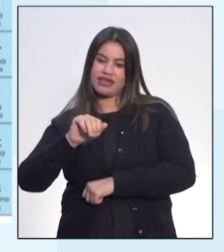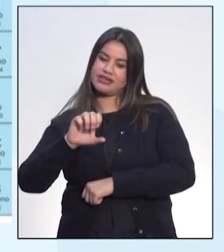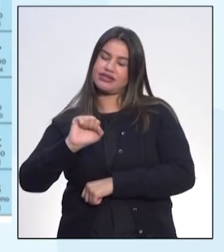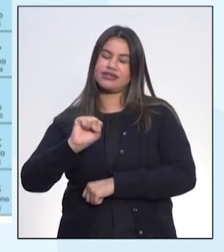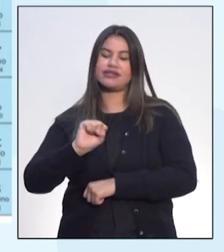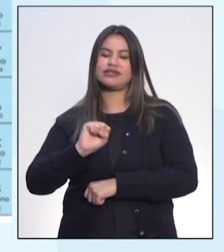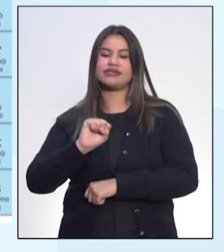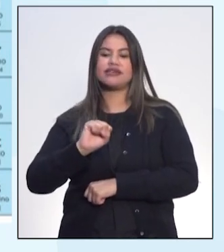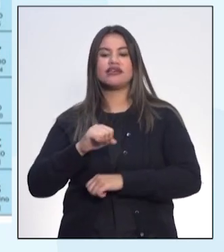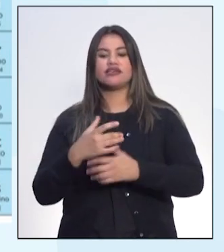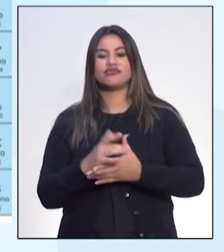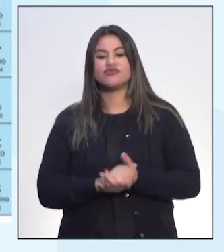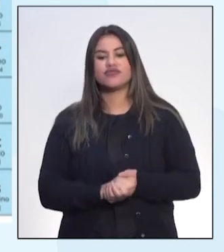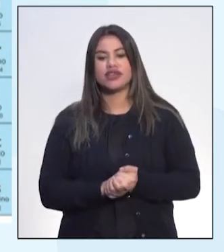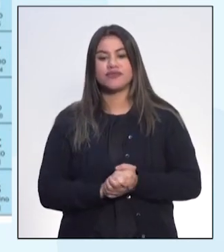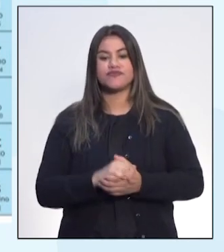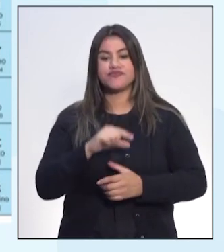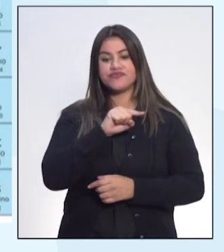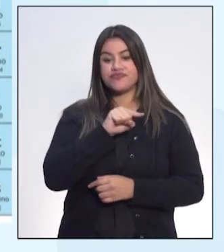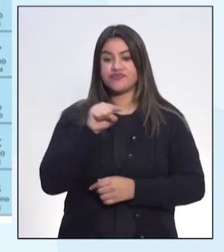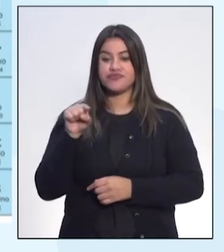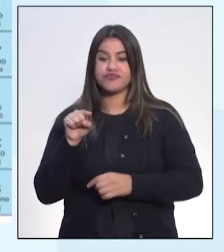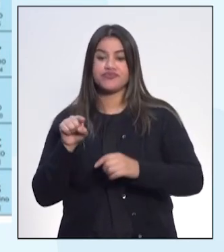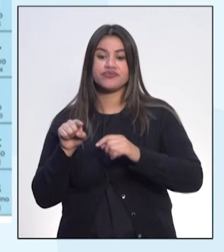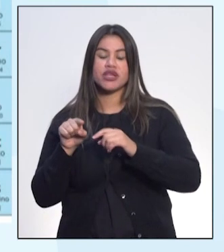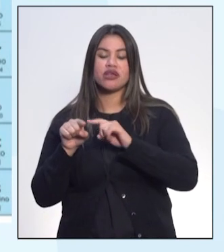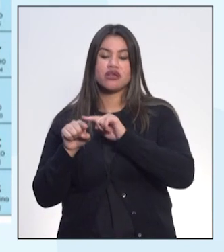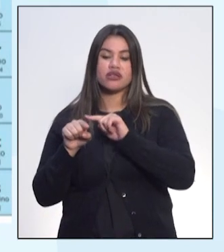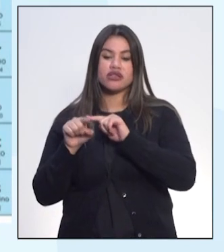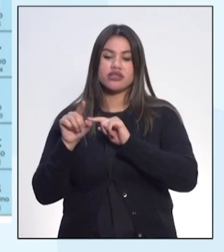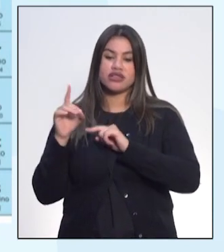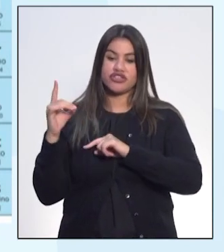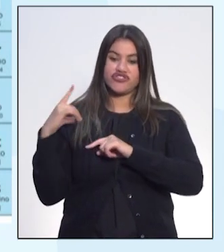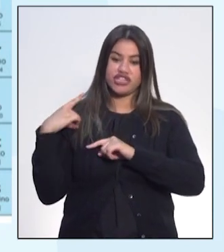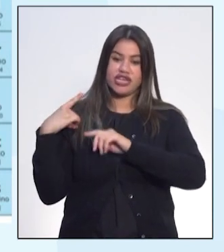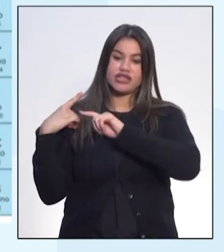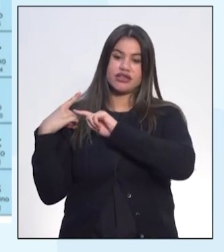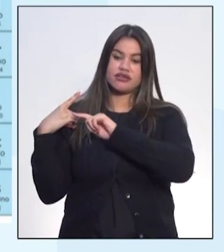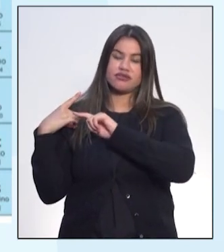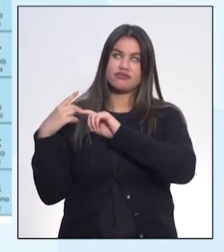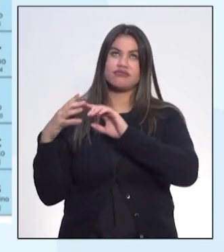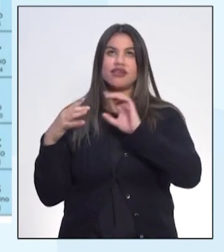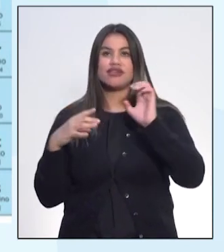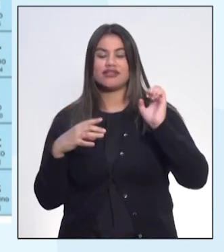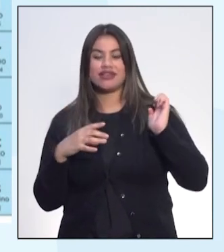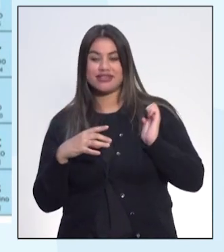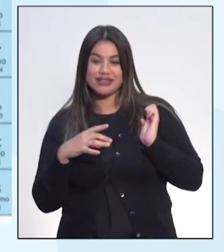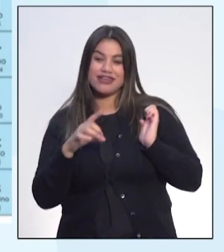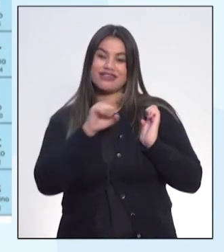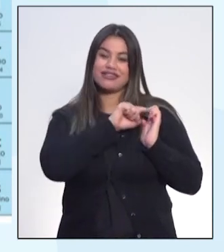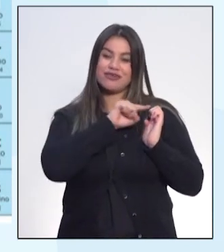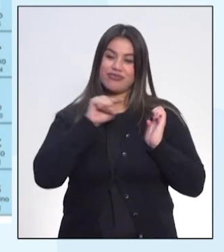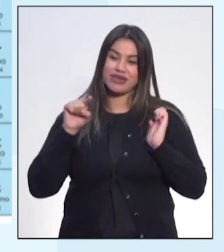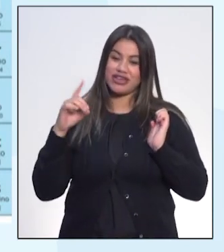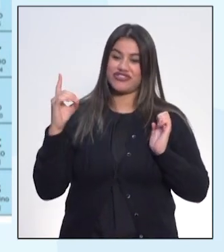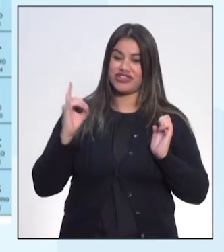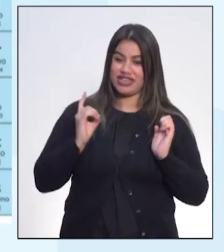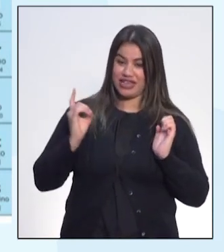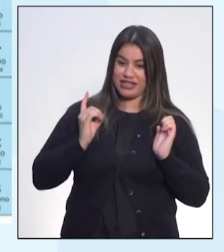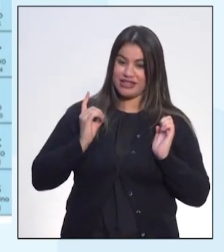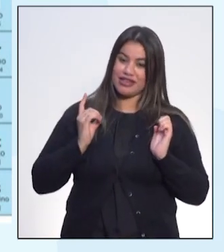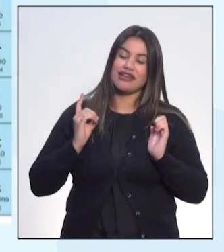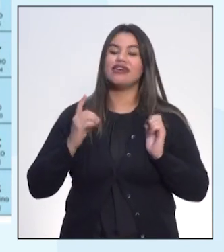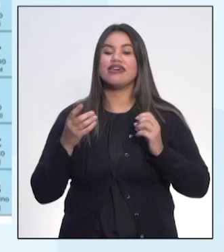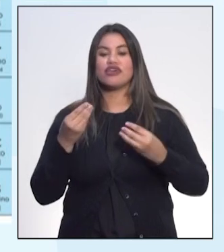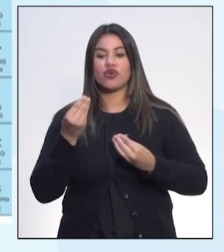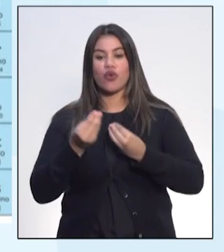do direito para a esquerda. Quanto mais para a esquerda tiver... Perdão, da esquerda para a direita. Quanto mais próximo da direita